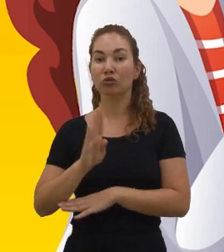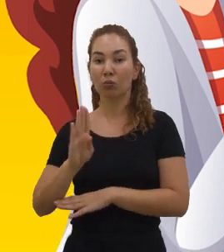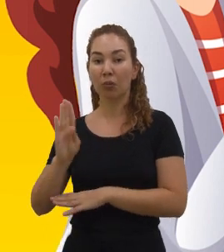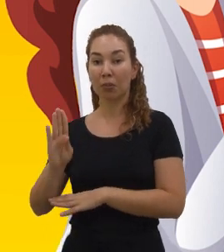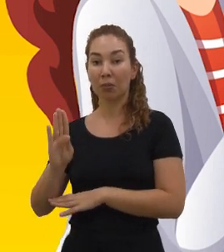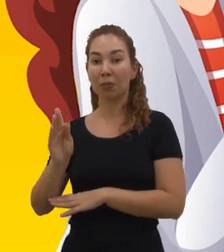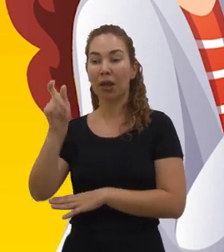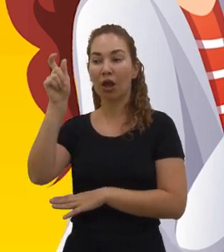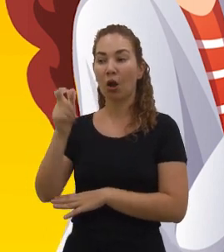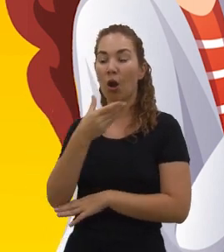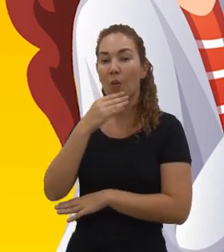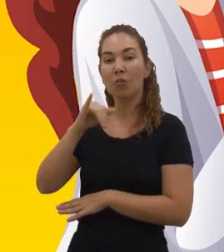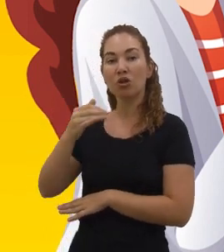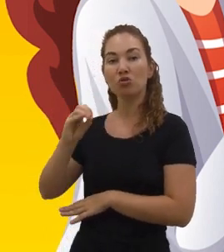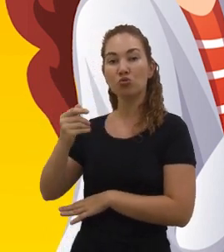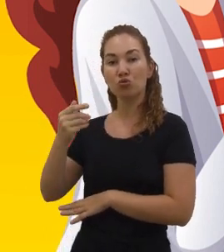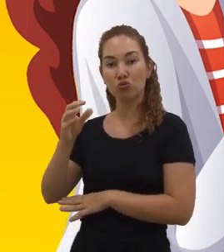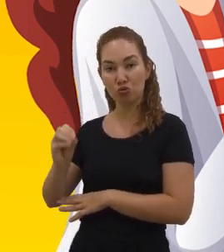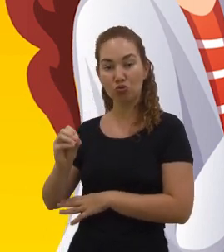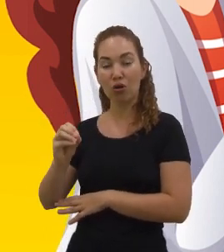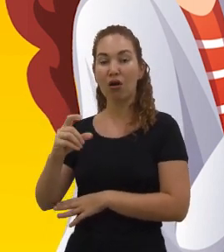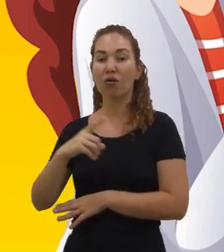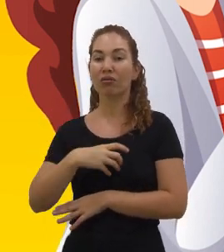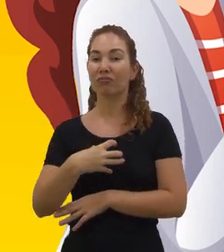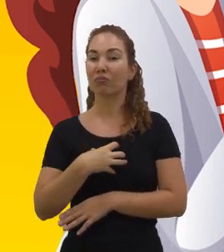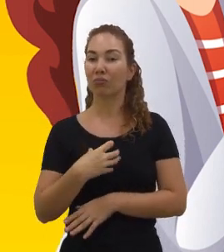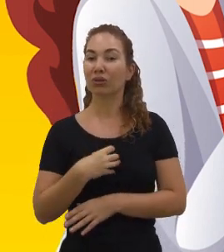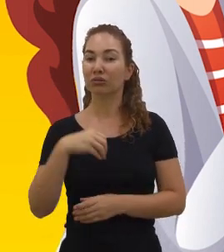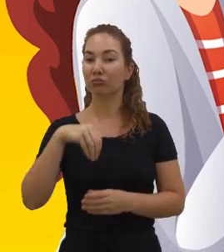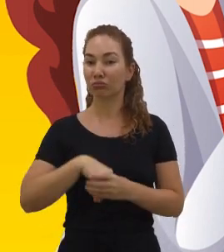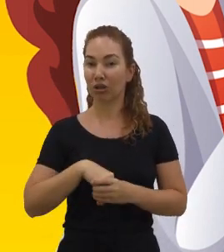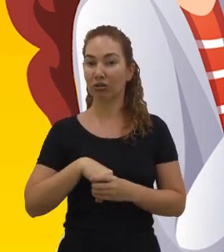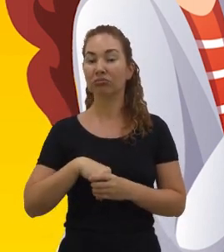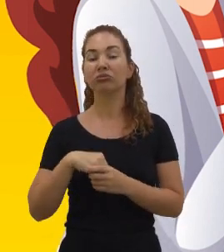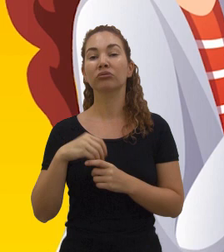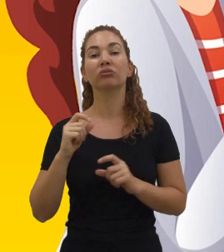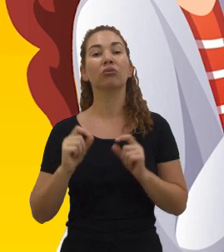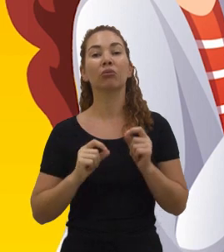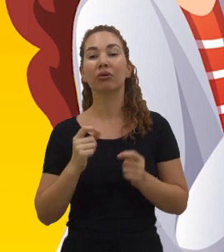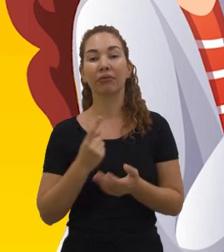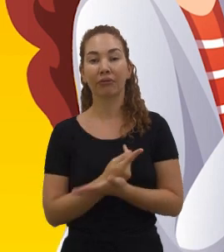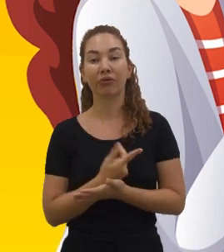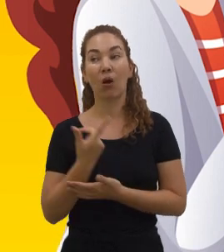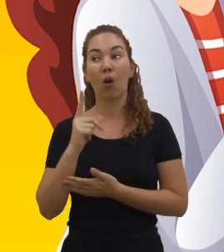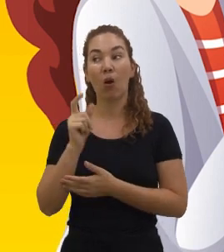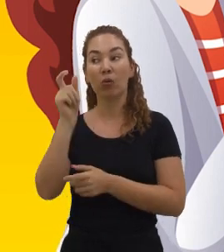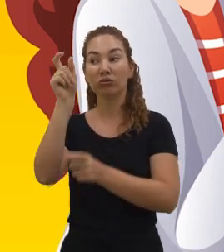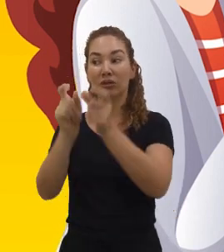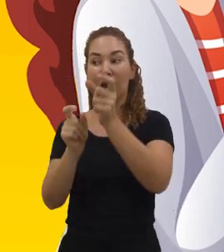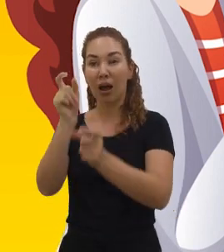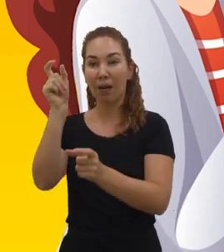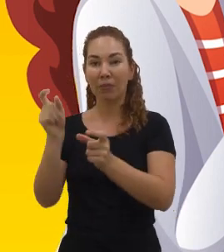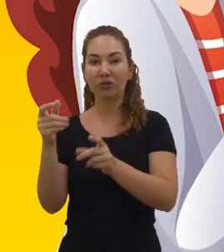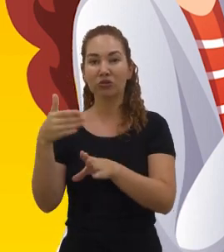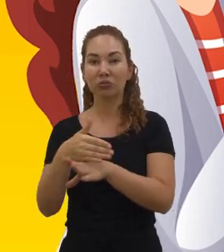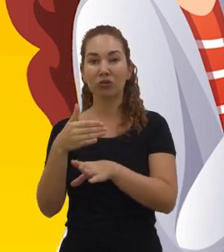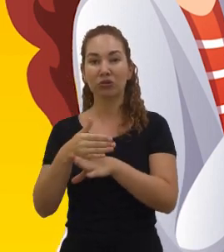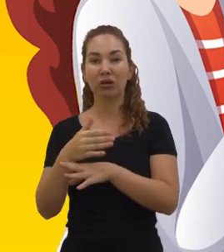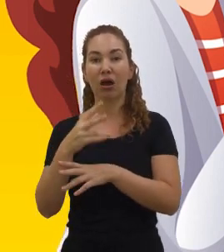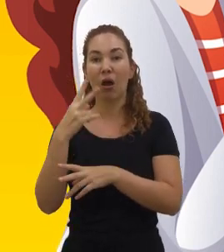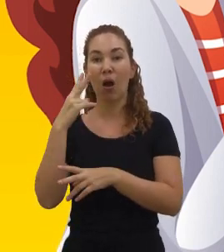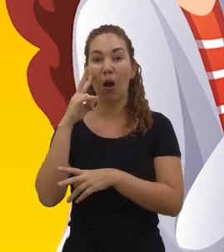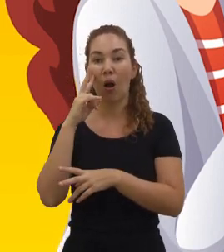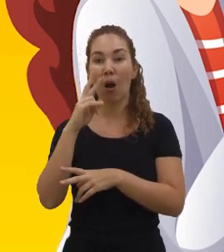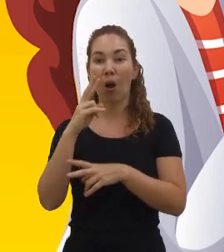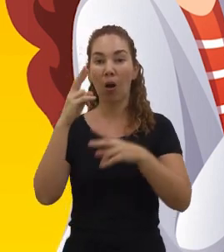João, que teve uma situação no programa no qual um dos outros participantes comparou o cabelo dele ao cabelo de